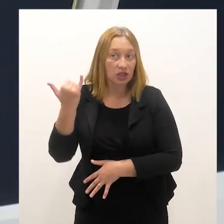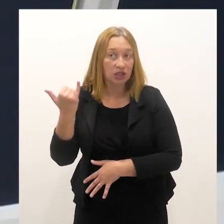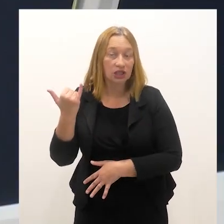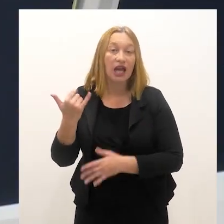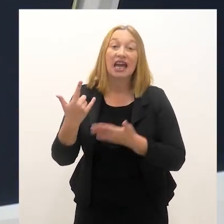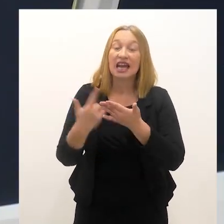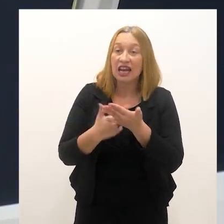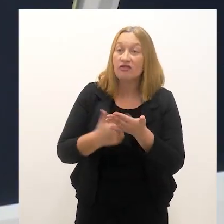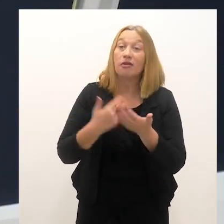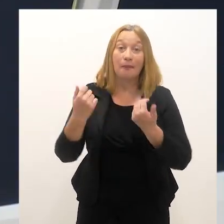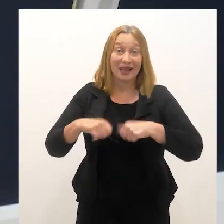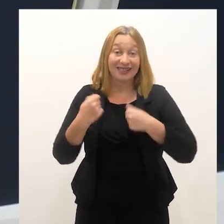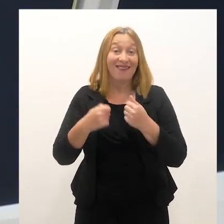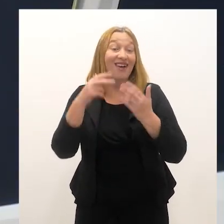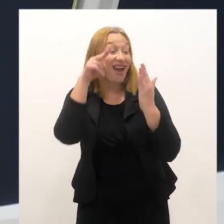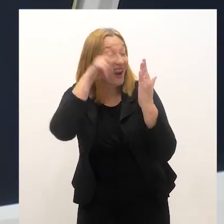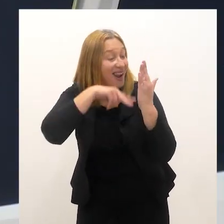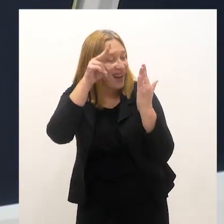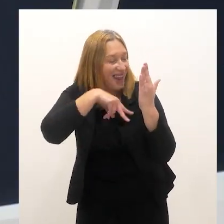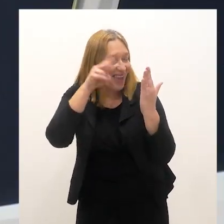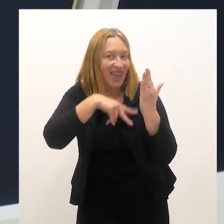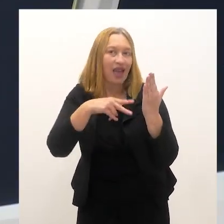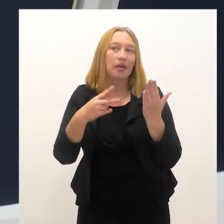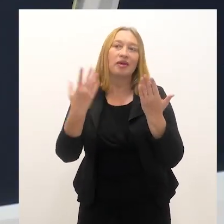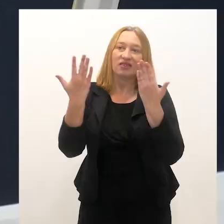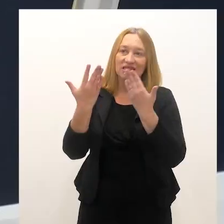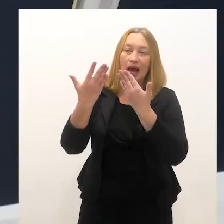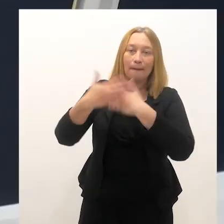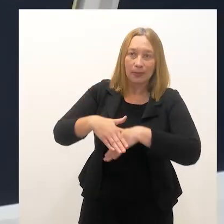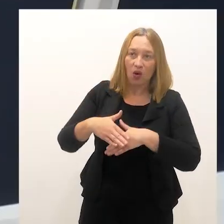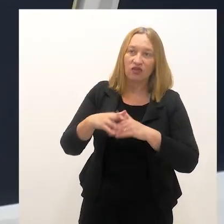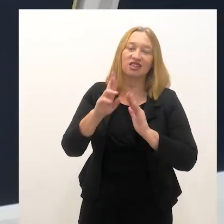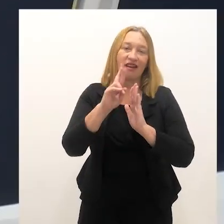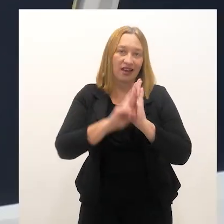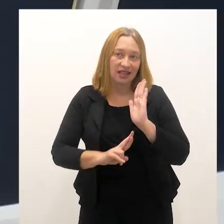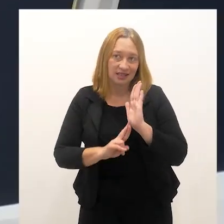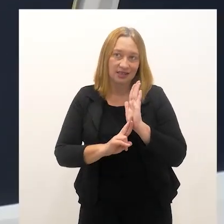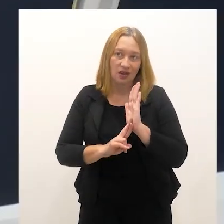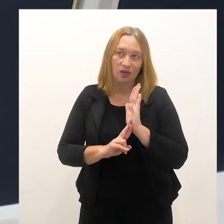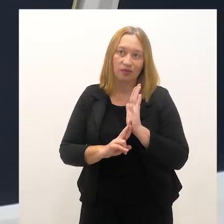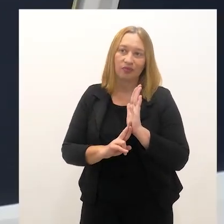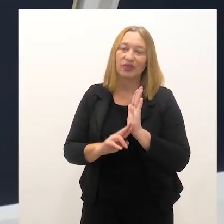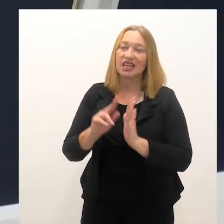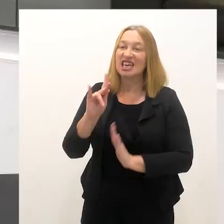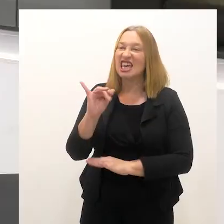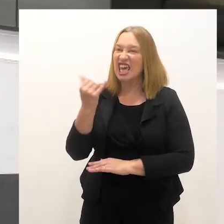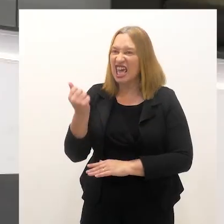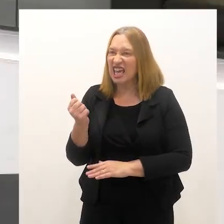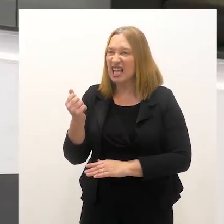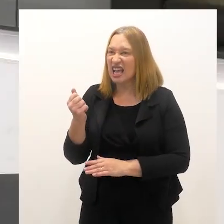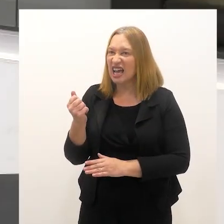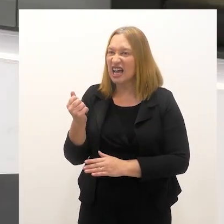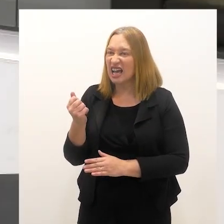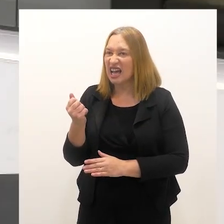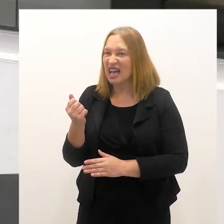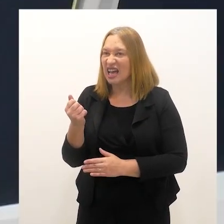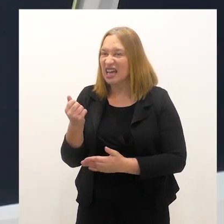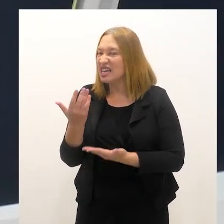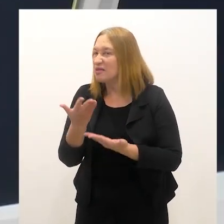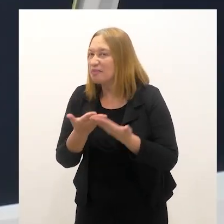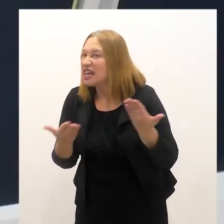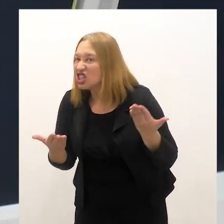basicamente livros que a gente tinha que ler para fazer a prova de redação, a tal prova de redação. Começou com A Ilha Perdida?